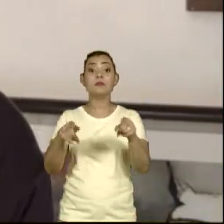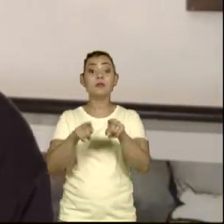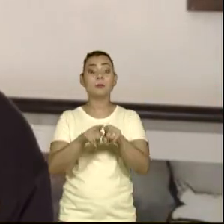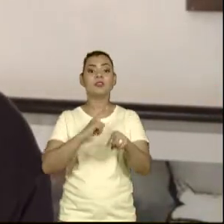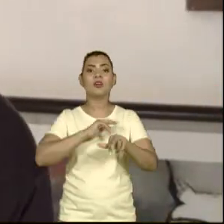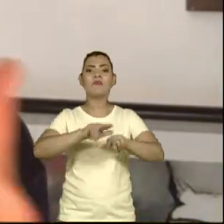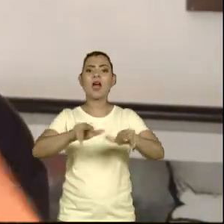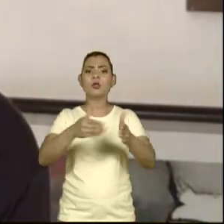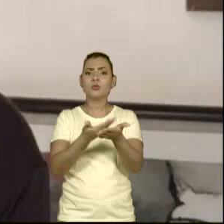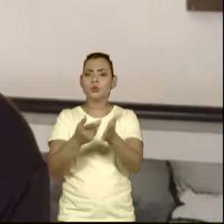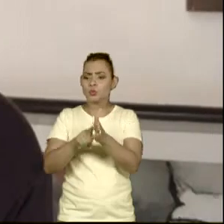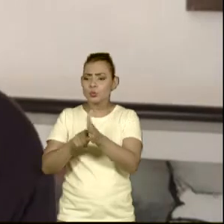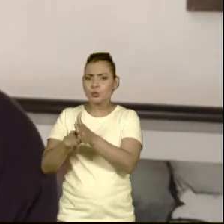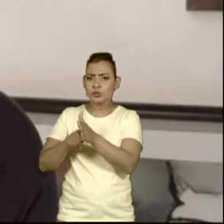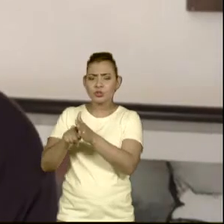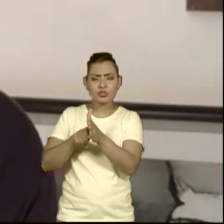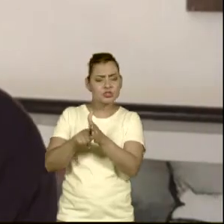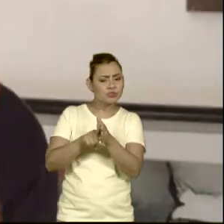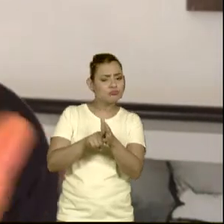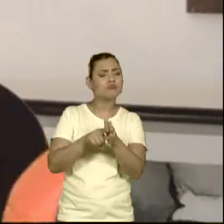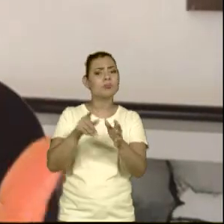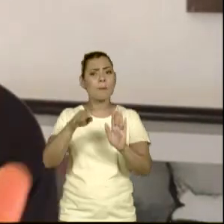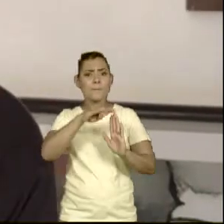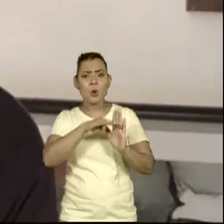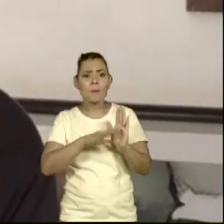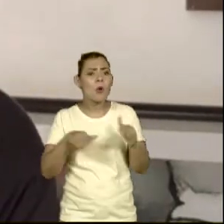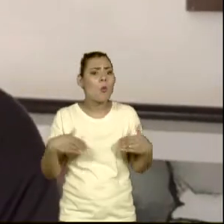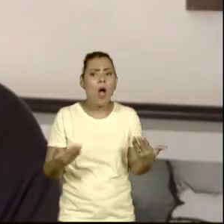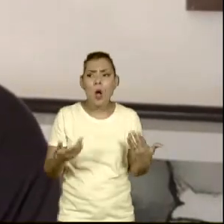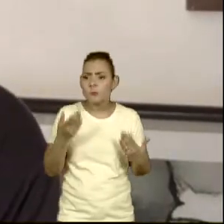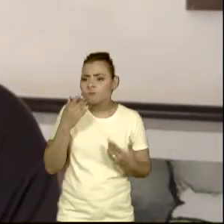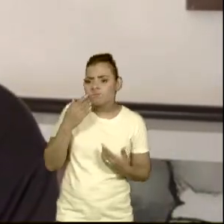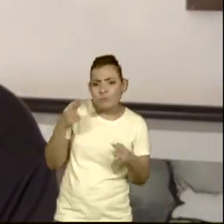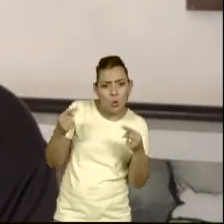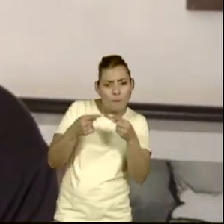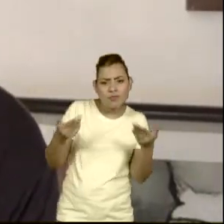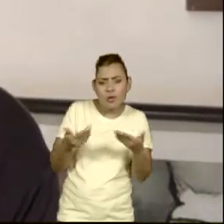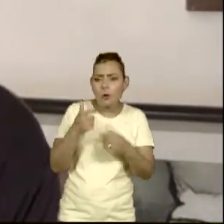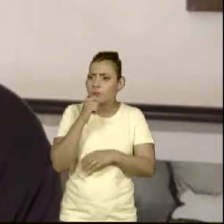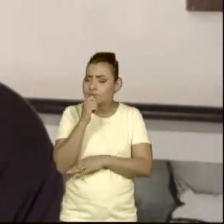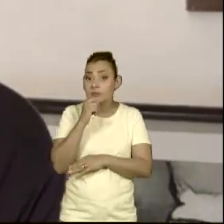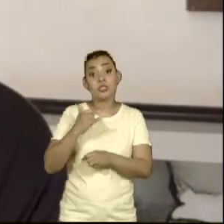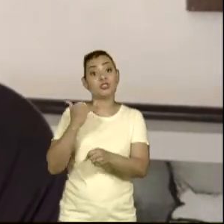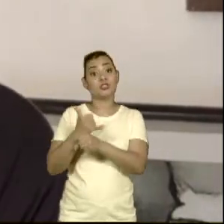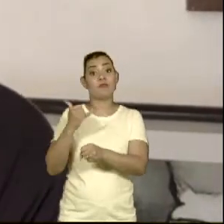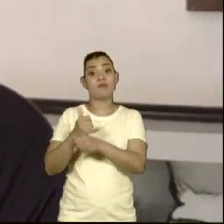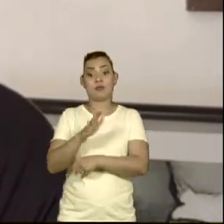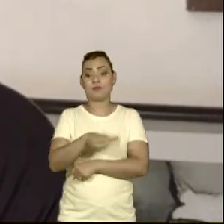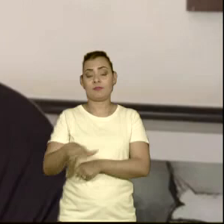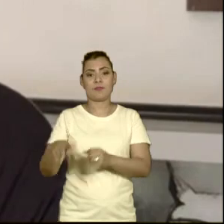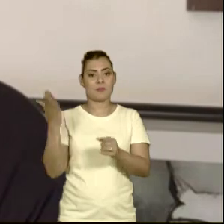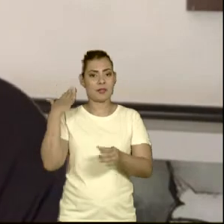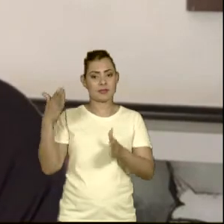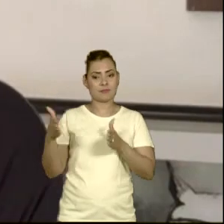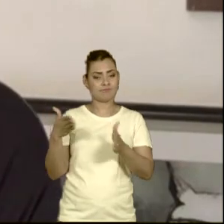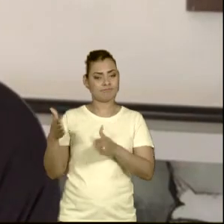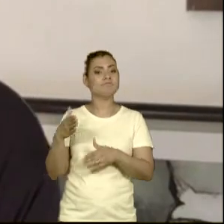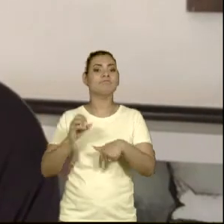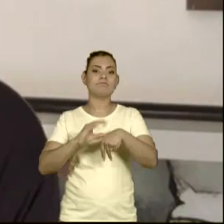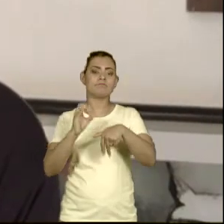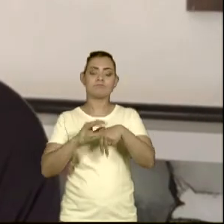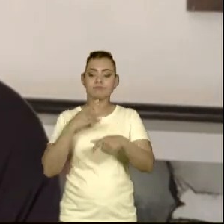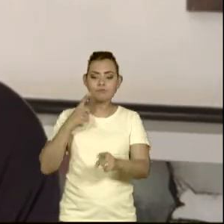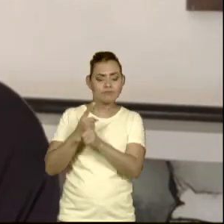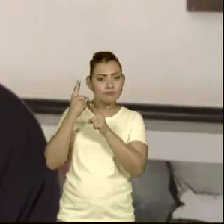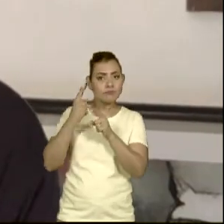vários estudos e pesquisas de que programa seria esse, a chefia do departamento infantil da época, eles chegaram à